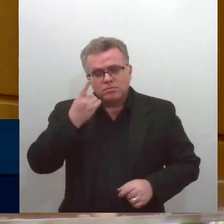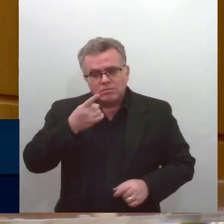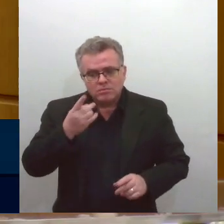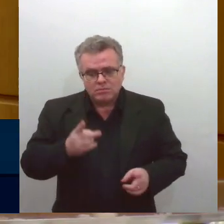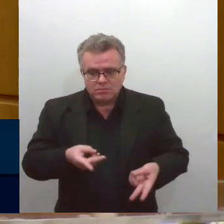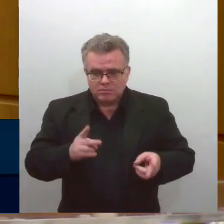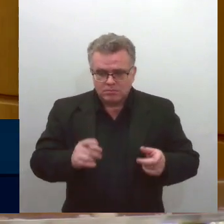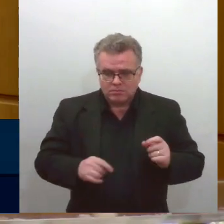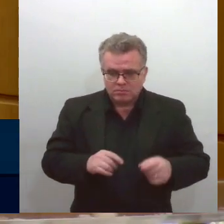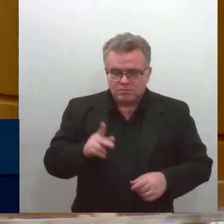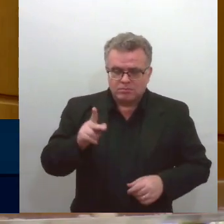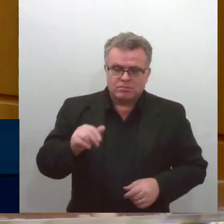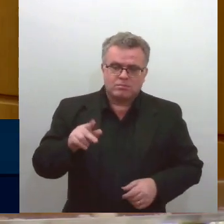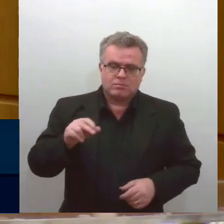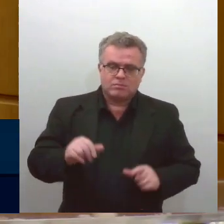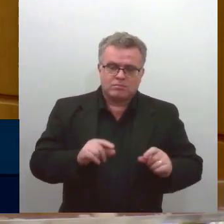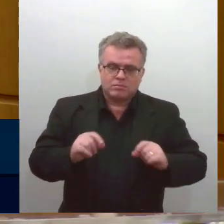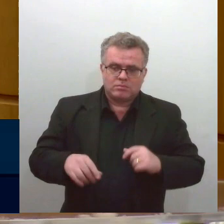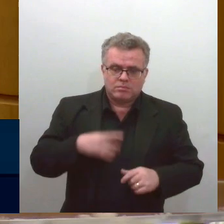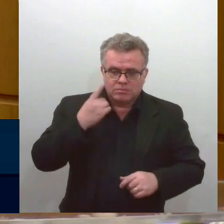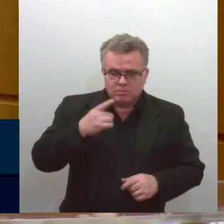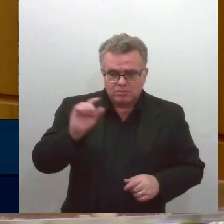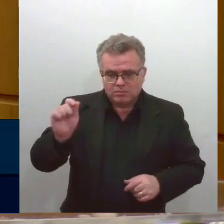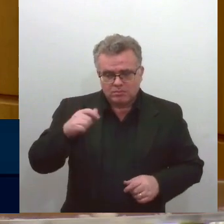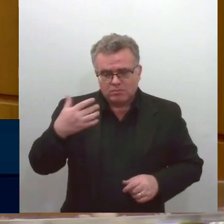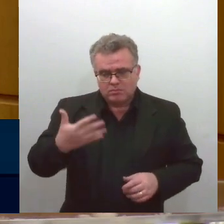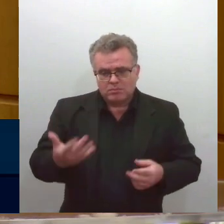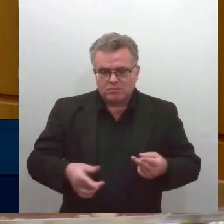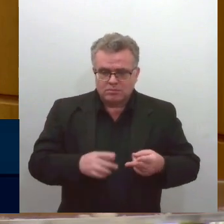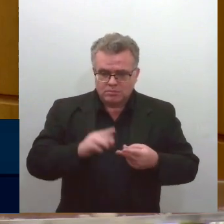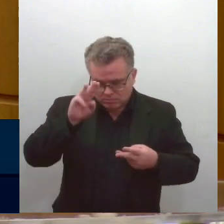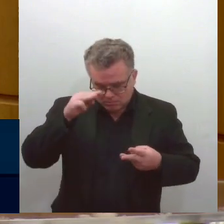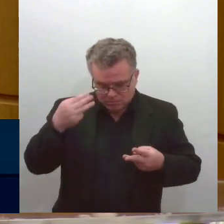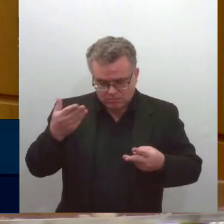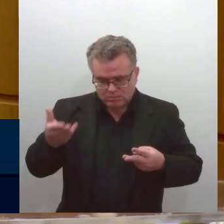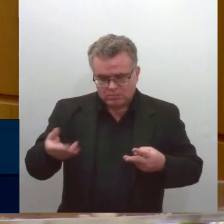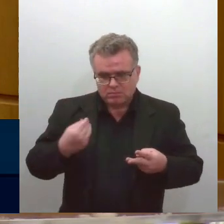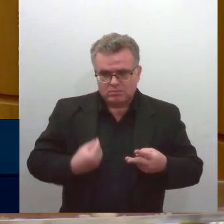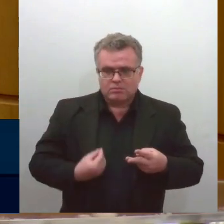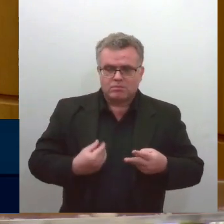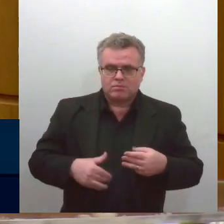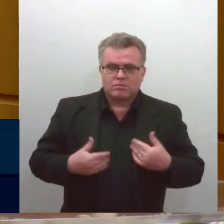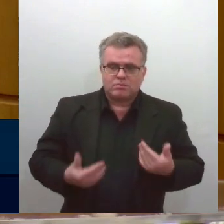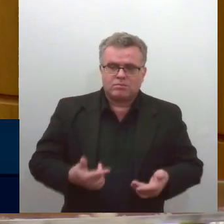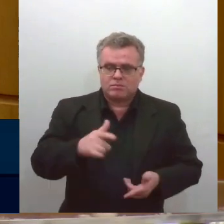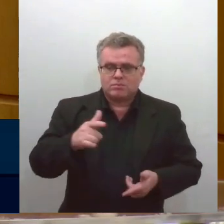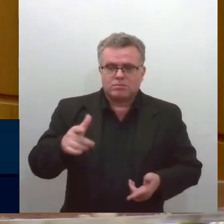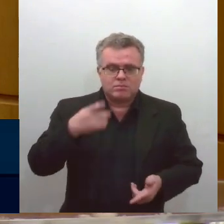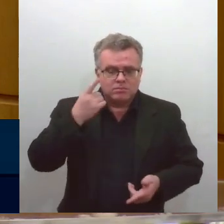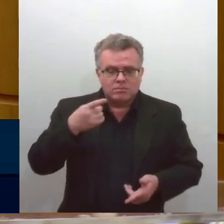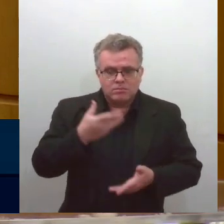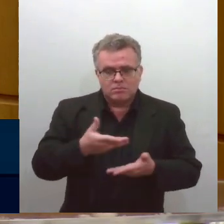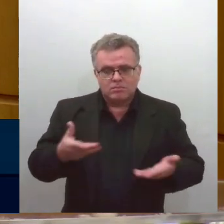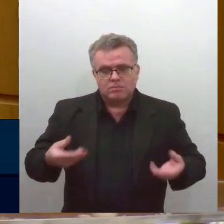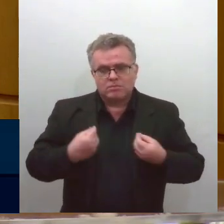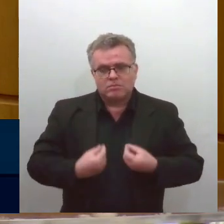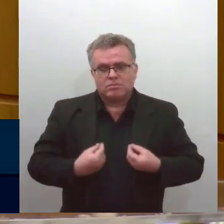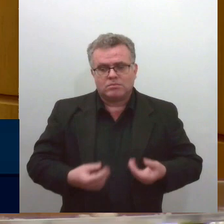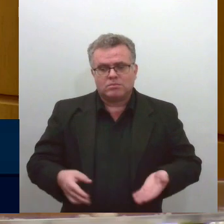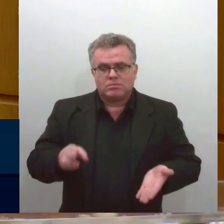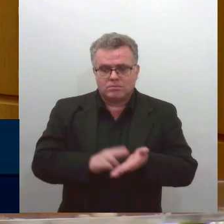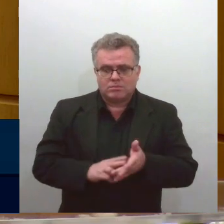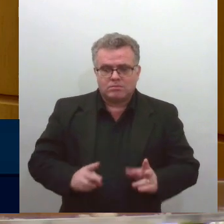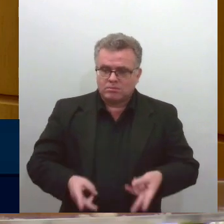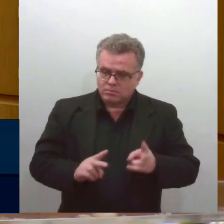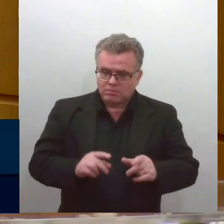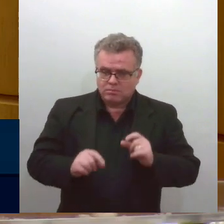Linda Brasil, Maísa Mitidieri, saudar os demais deputados aqui na casa, deputado Jorge Passos, Paulo Júnior, Luciano